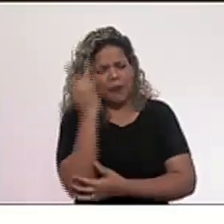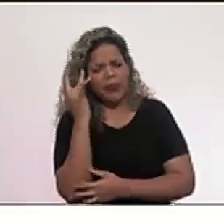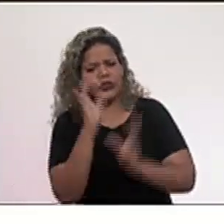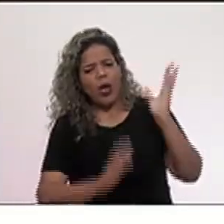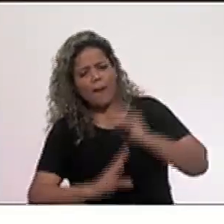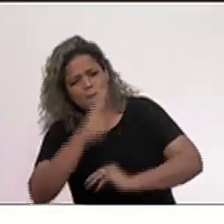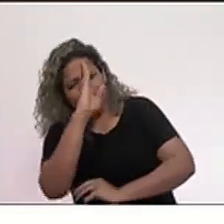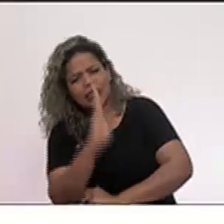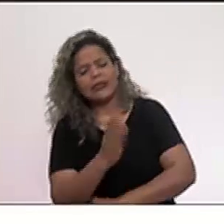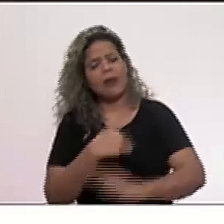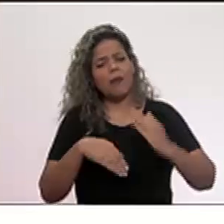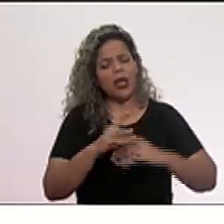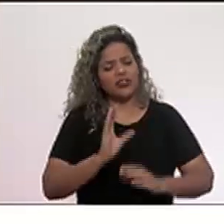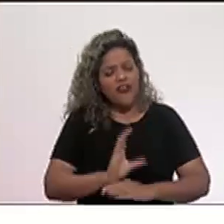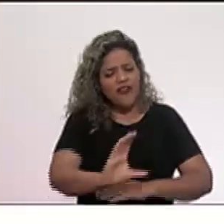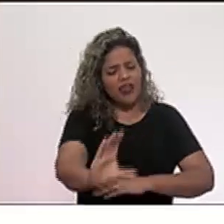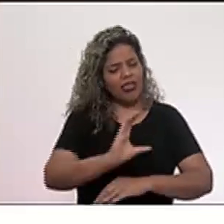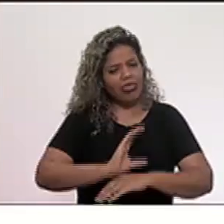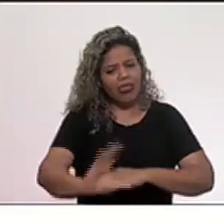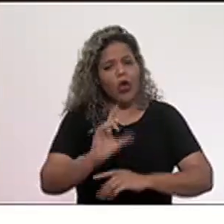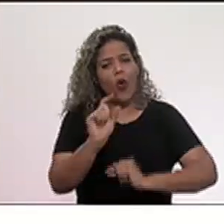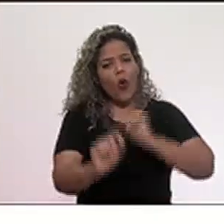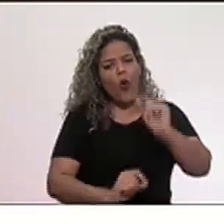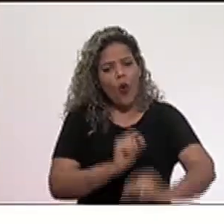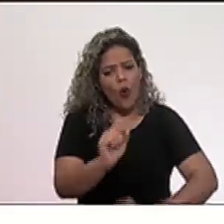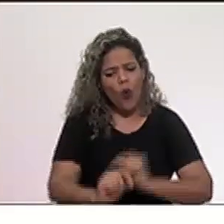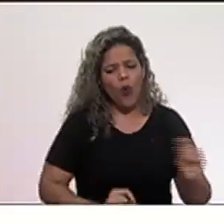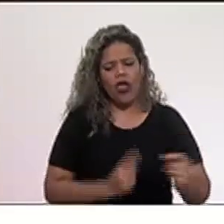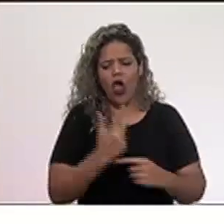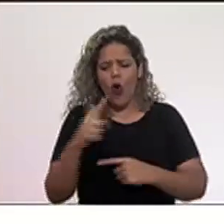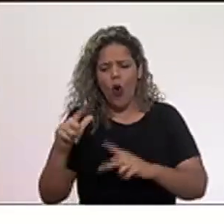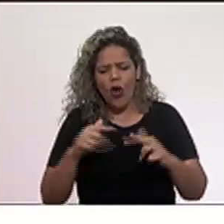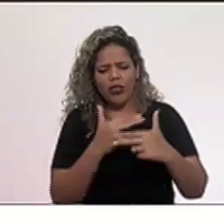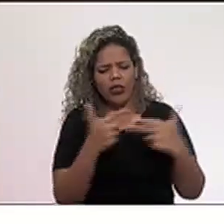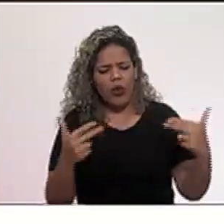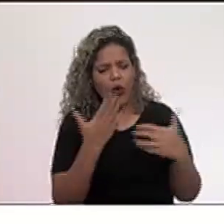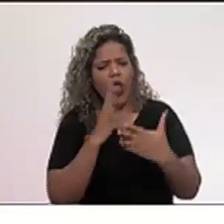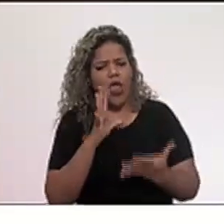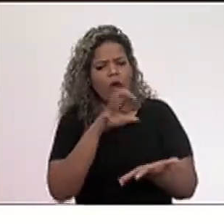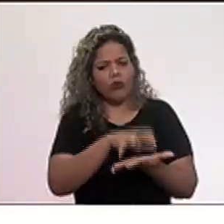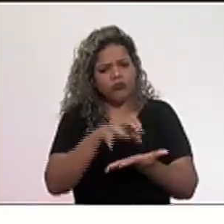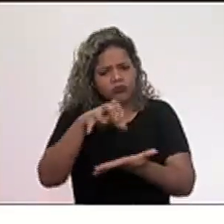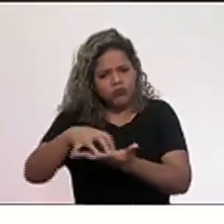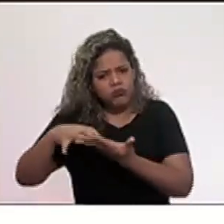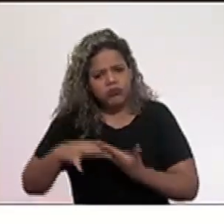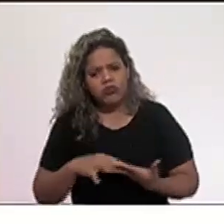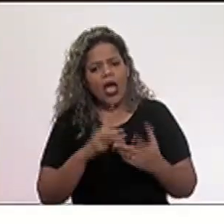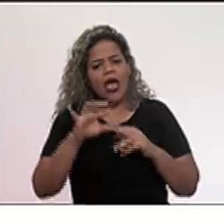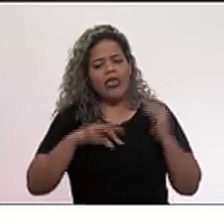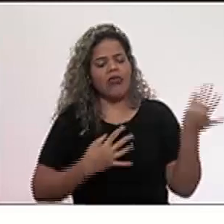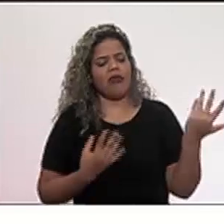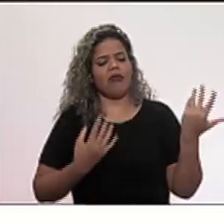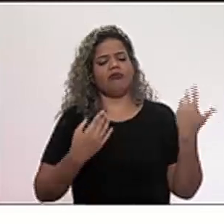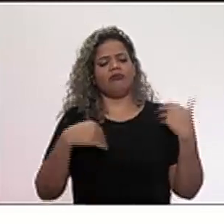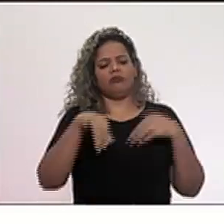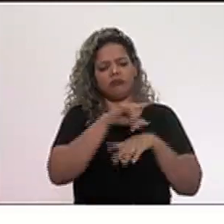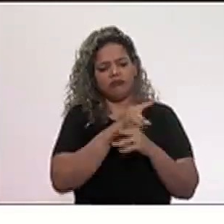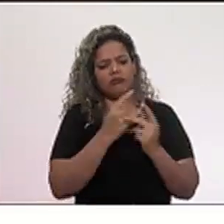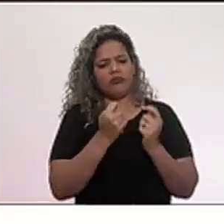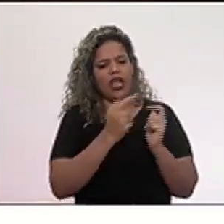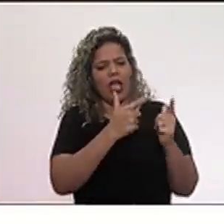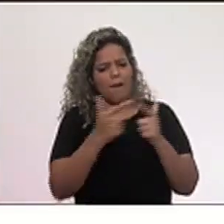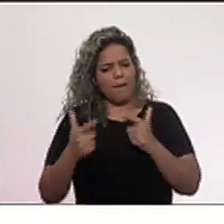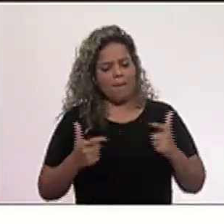e principalmente que financia o cometimento de outros crimes e a ocupação por parte dessas quadrilhas armadas